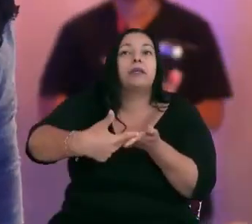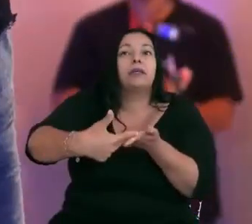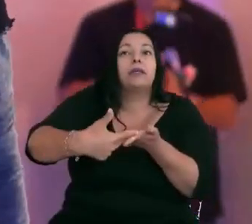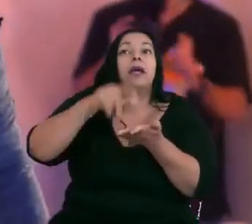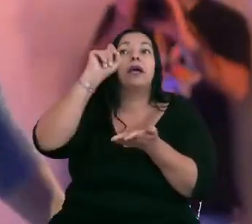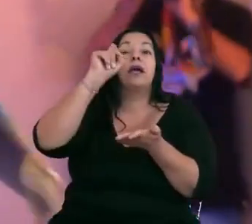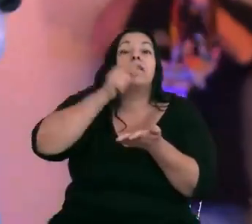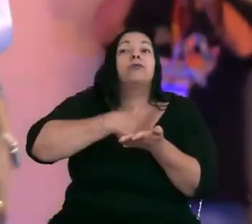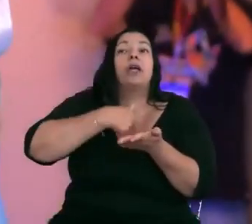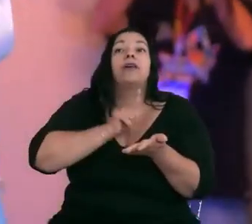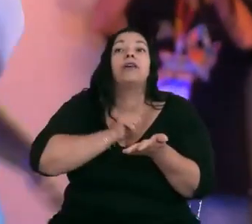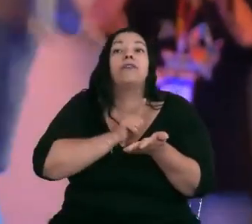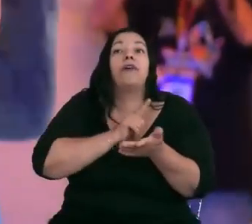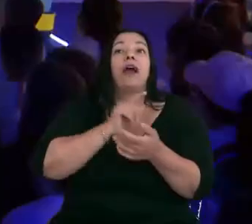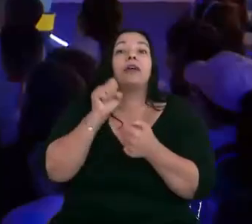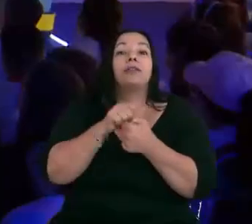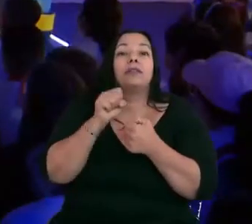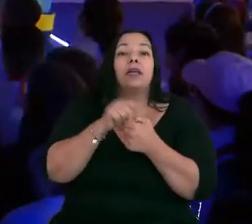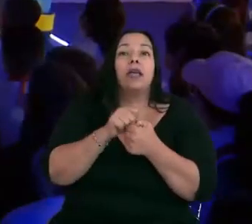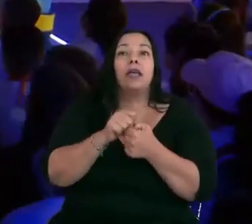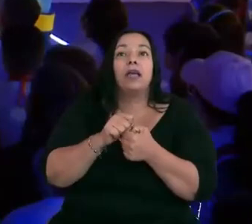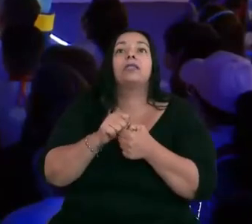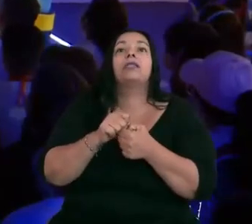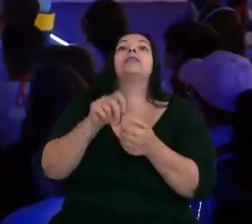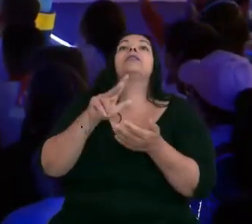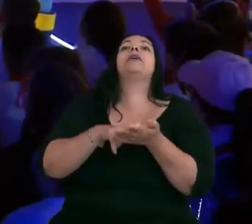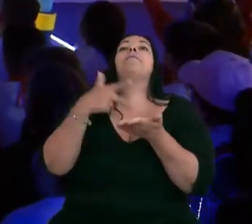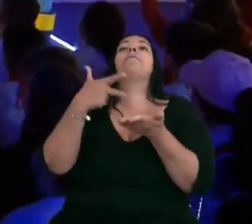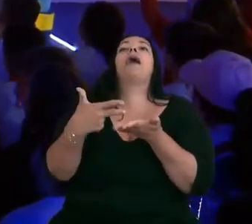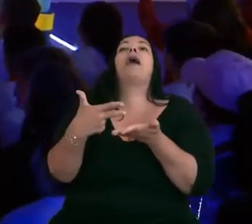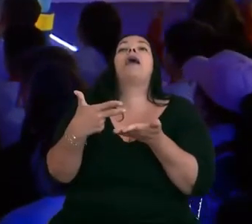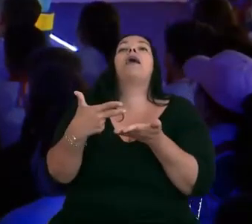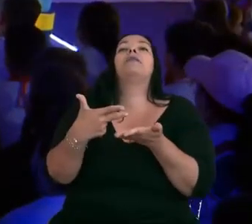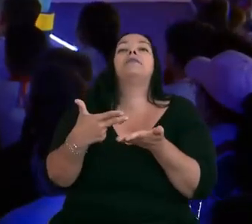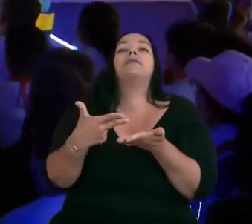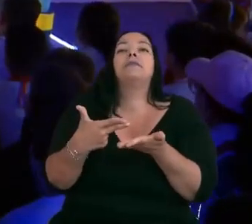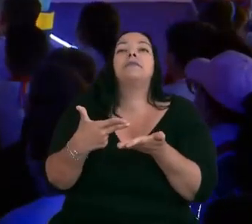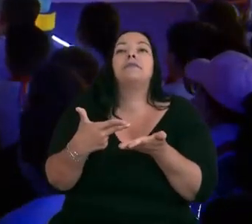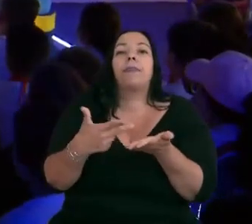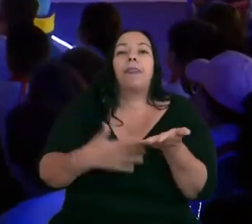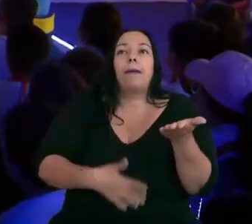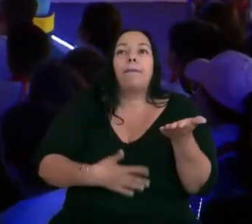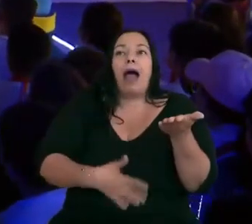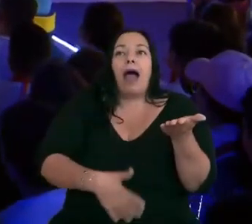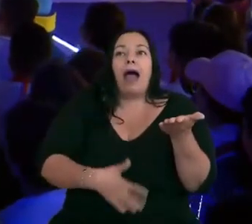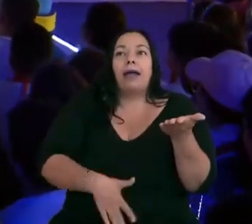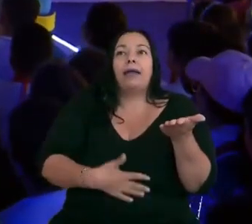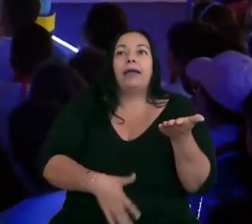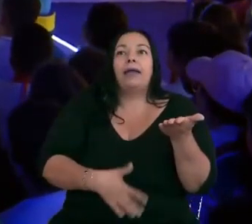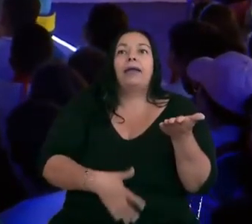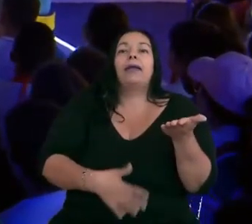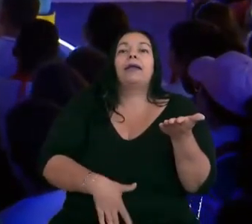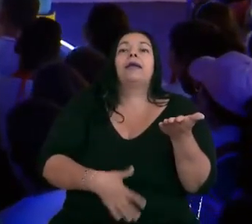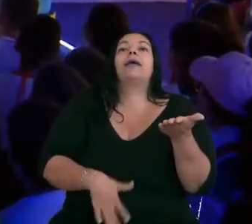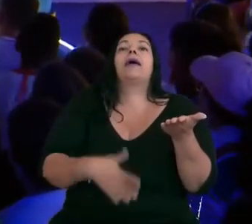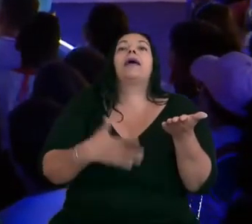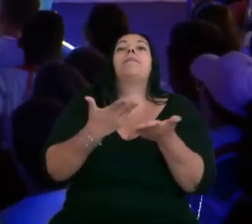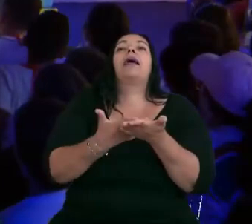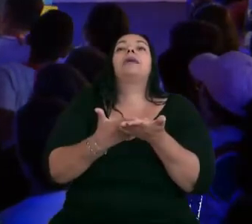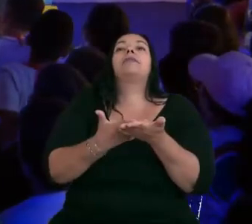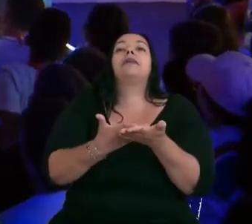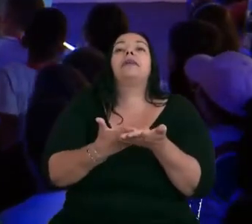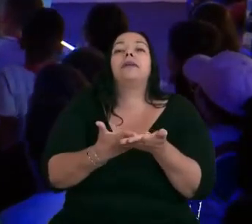fazer? Virar de barrigão pra cima. Mostra aí, Capitão Mergulho, como é que a gente vira de barrigão?